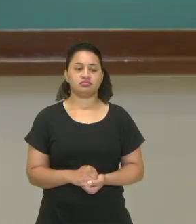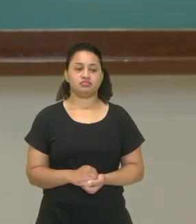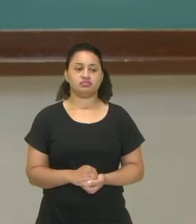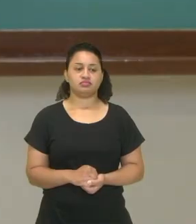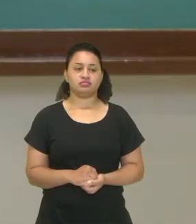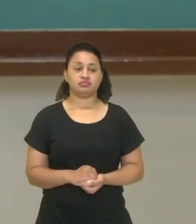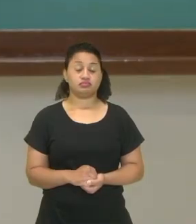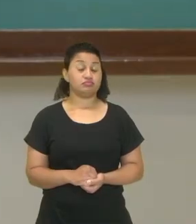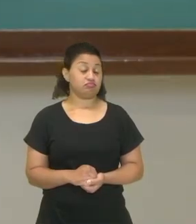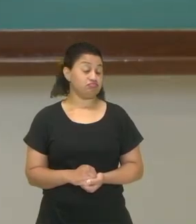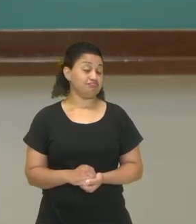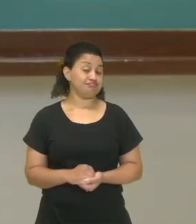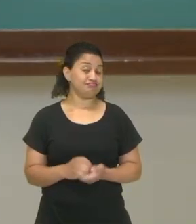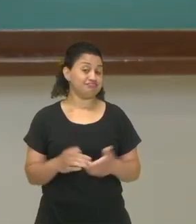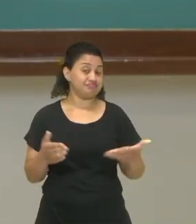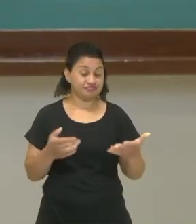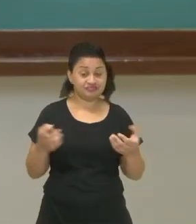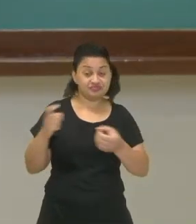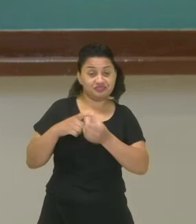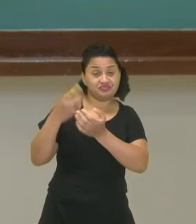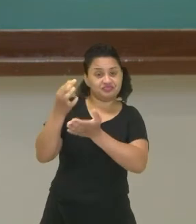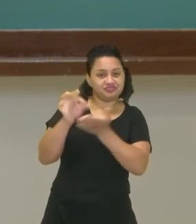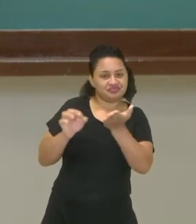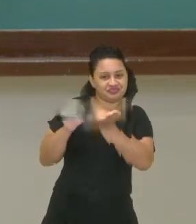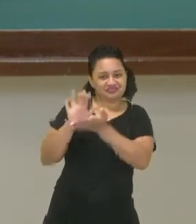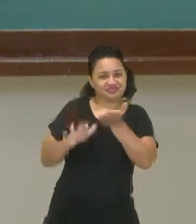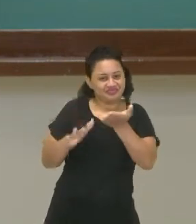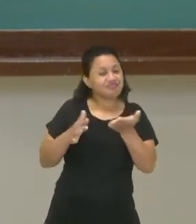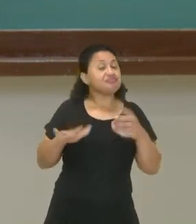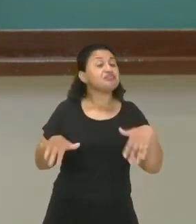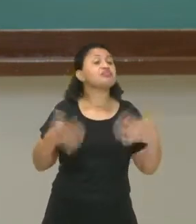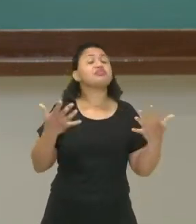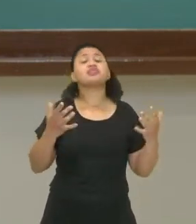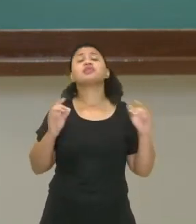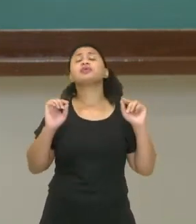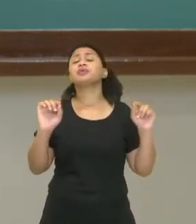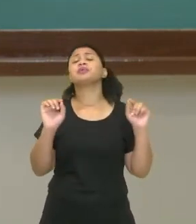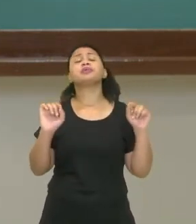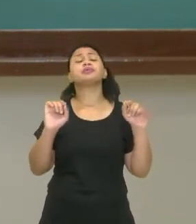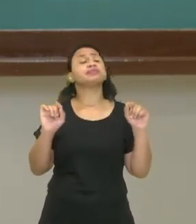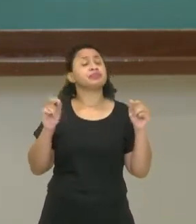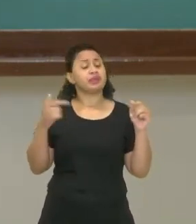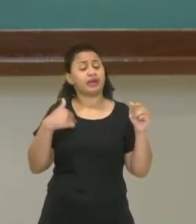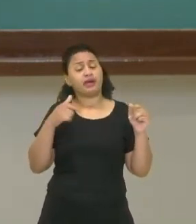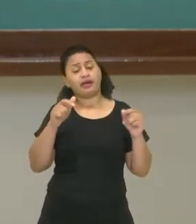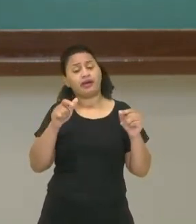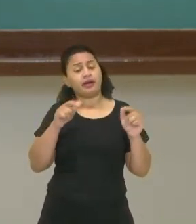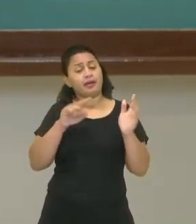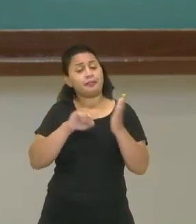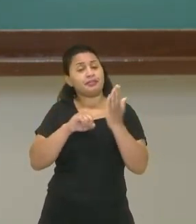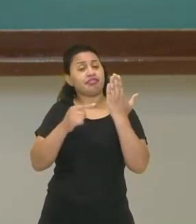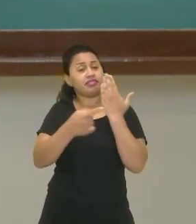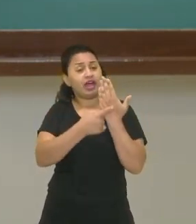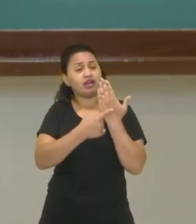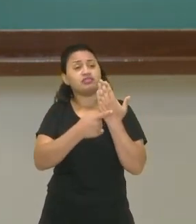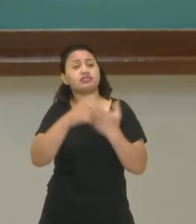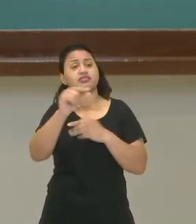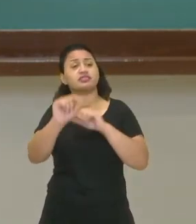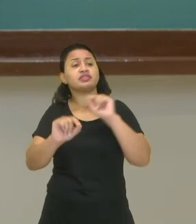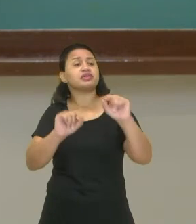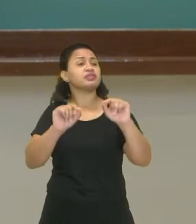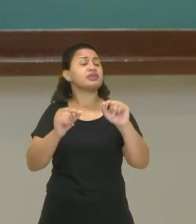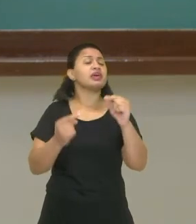Voltei, claro que voltei, gabaritar contigo. Então, olha só, o efeito produzido por essa metáfora, né?